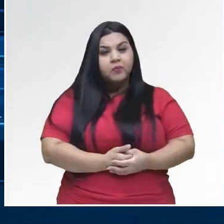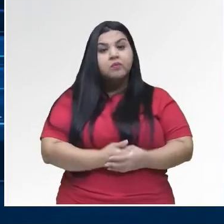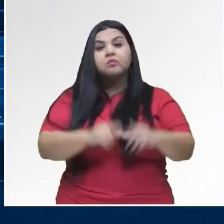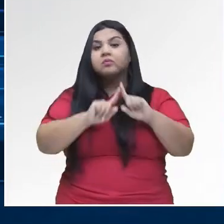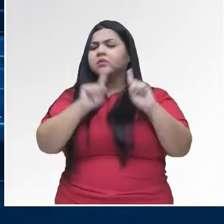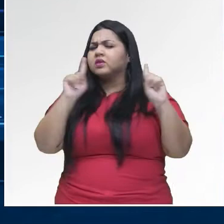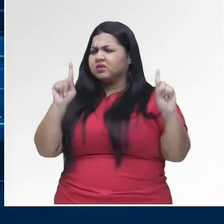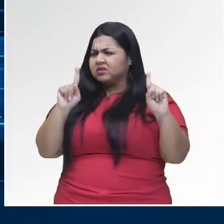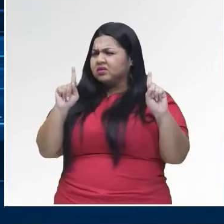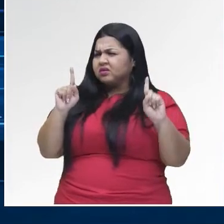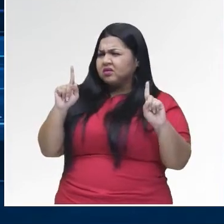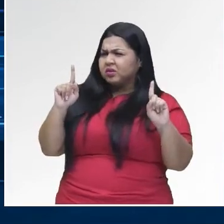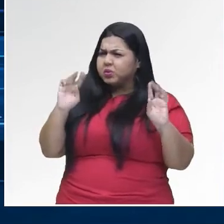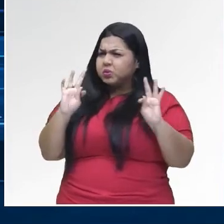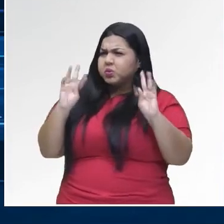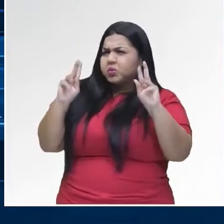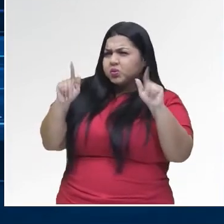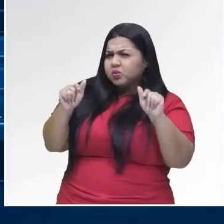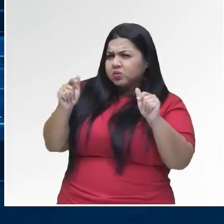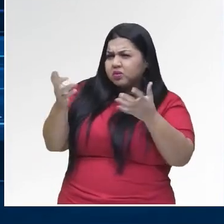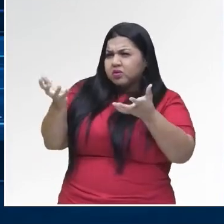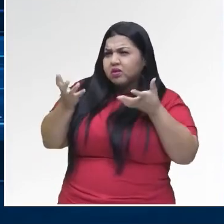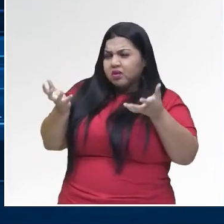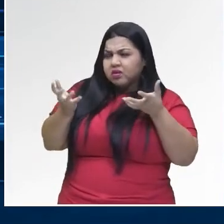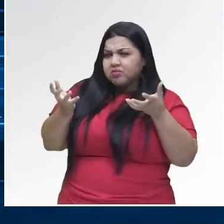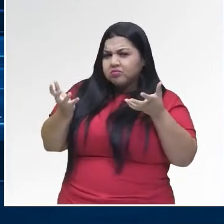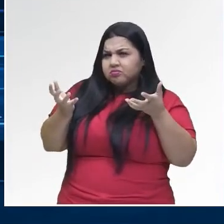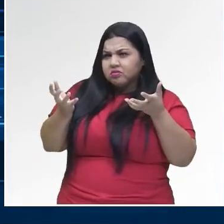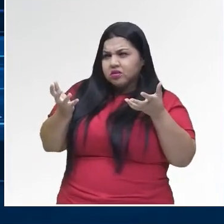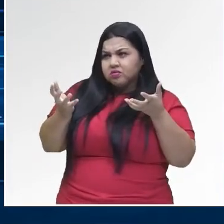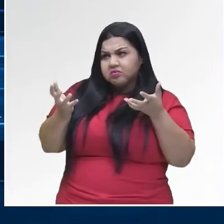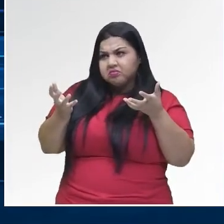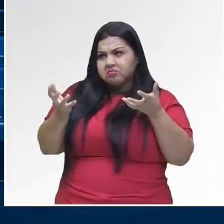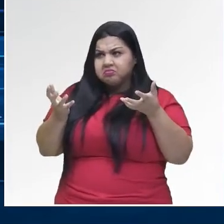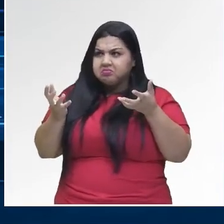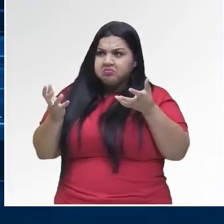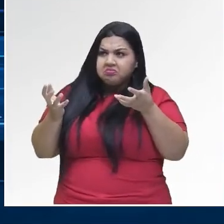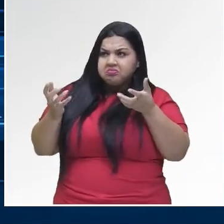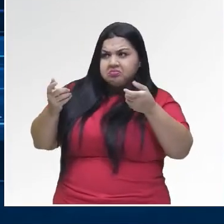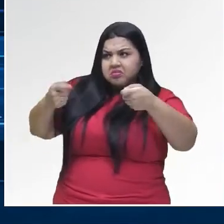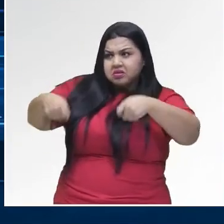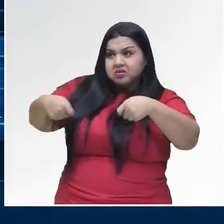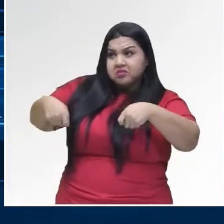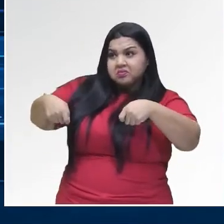Mas será que tudo que eu quero, eu devo?